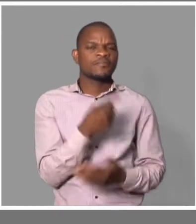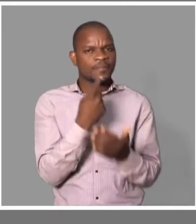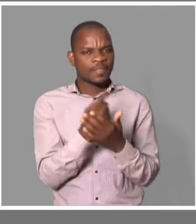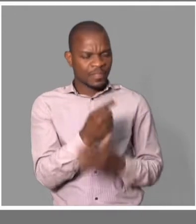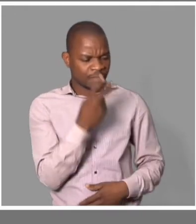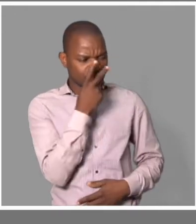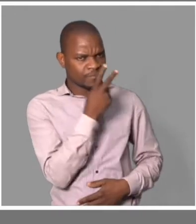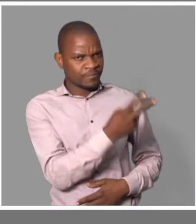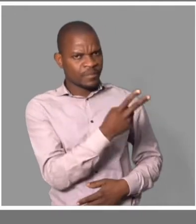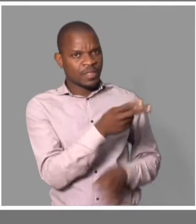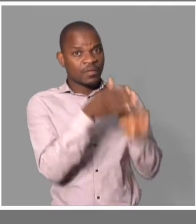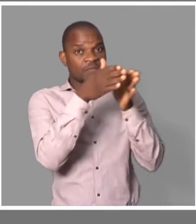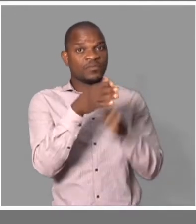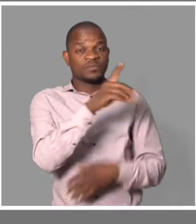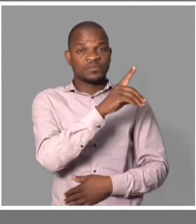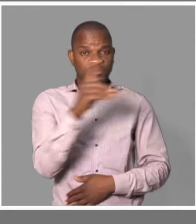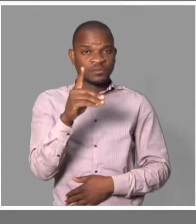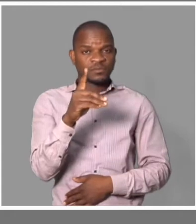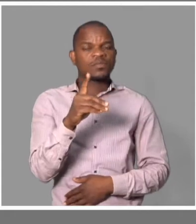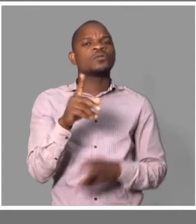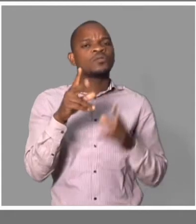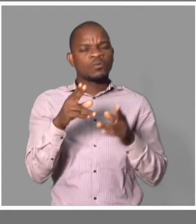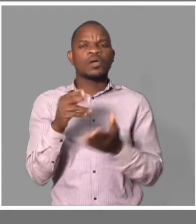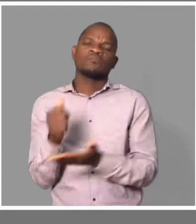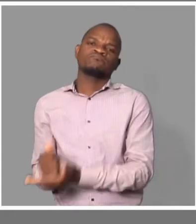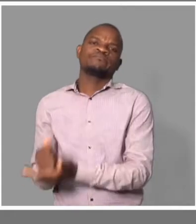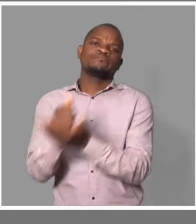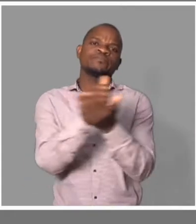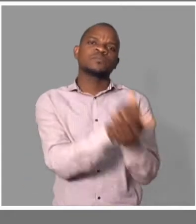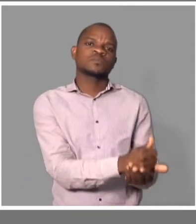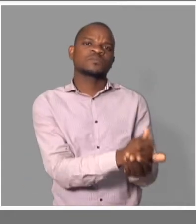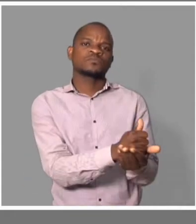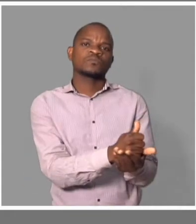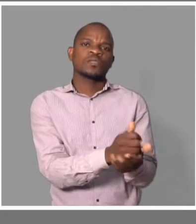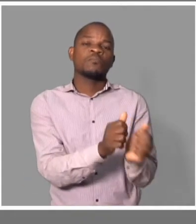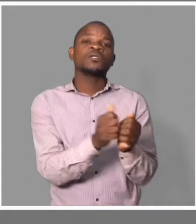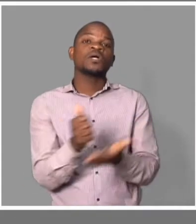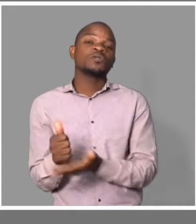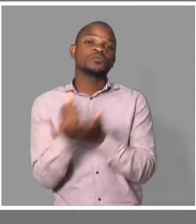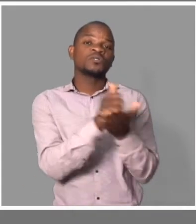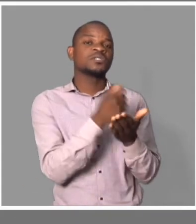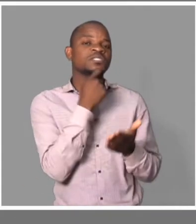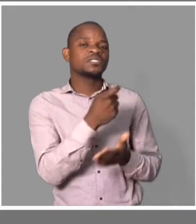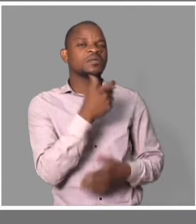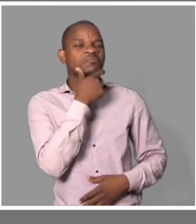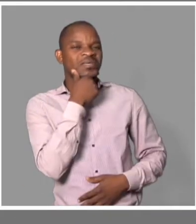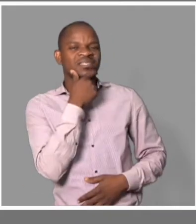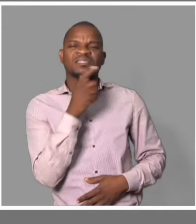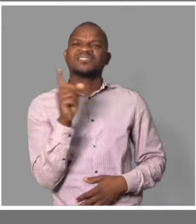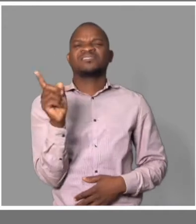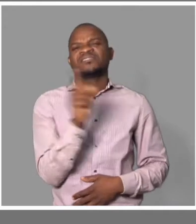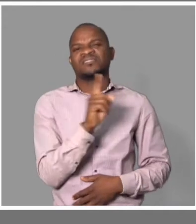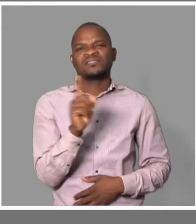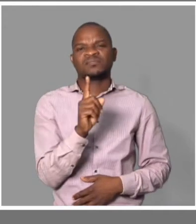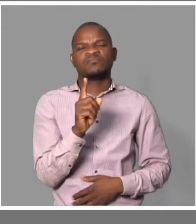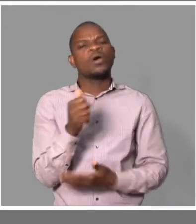uma pessoa normal e ajudar no sentido não de sentir pena. Ajudar